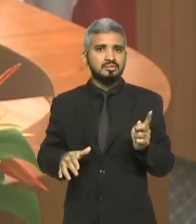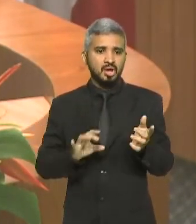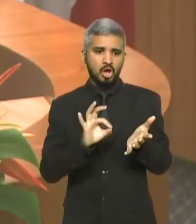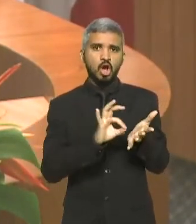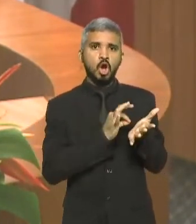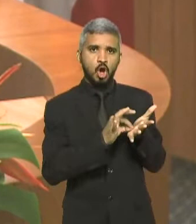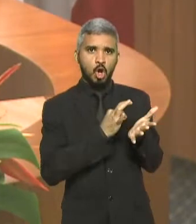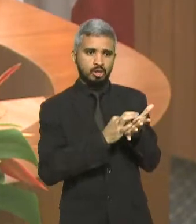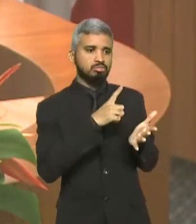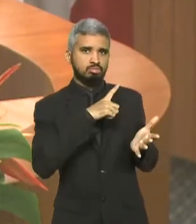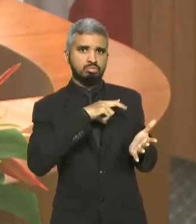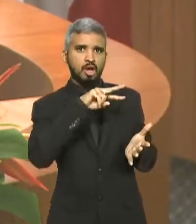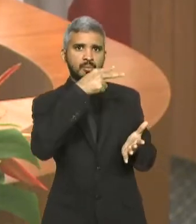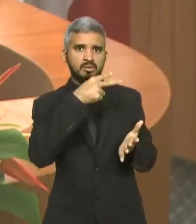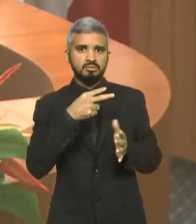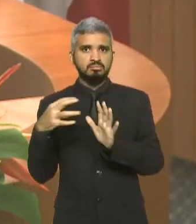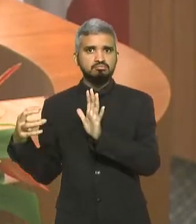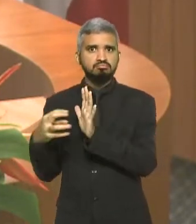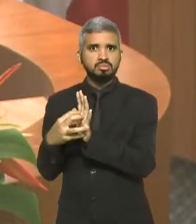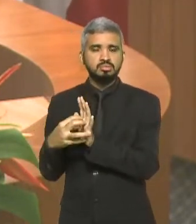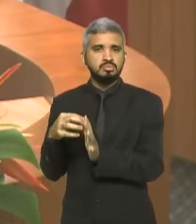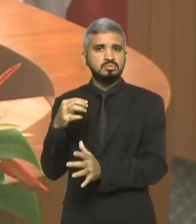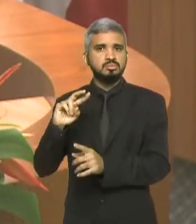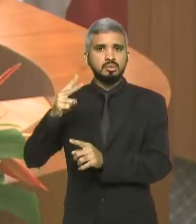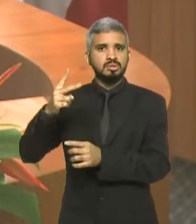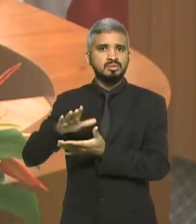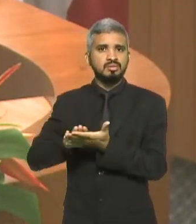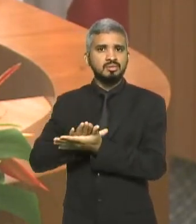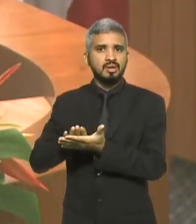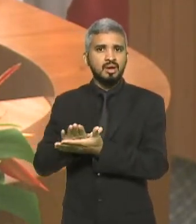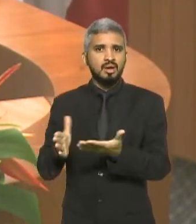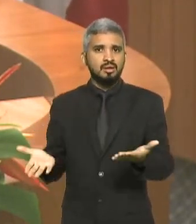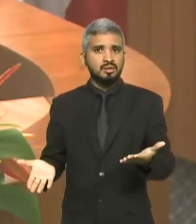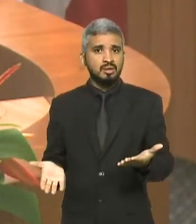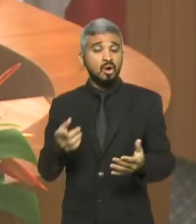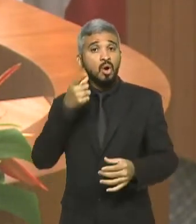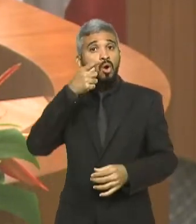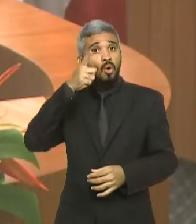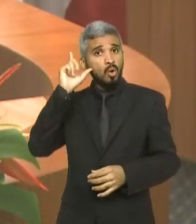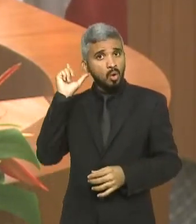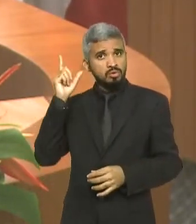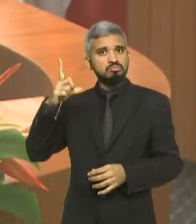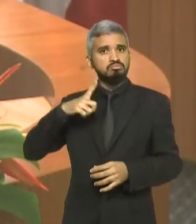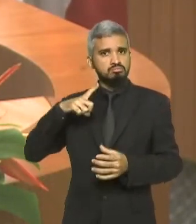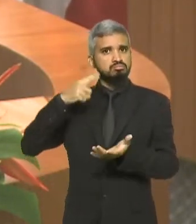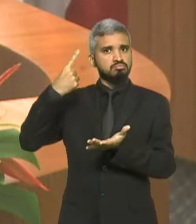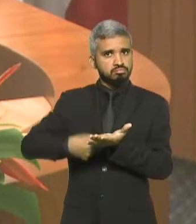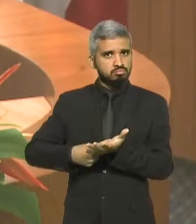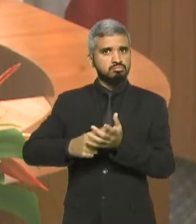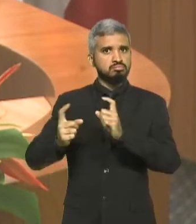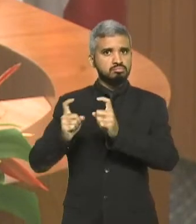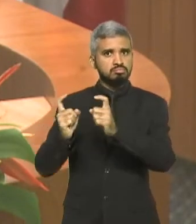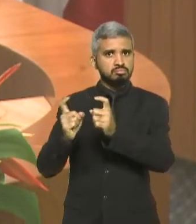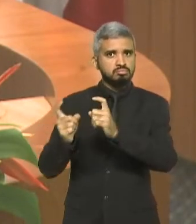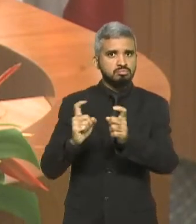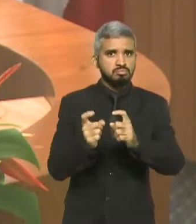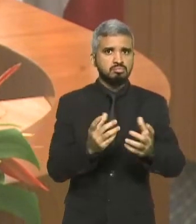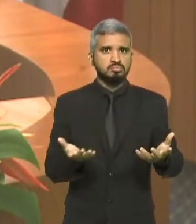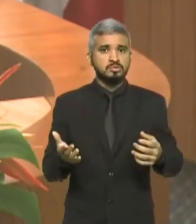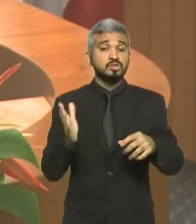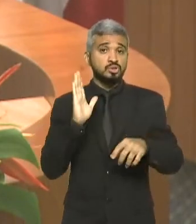categorias, estamos trazendo essa discussão para a Assembleia Legislativa. Já falei hoje com o deputado Ricardo Wilson, que é o presidente da Comissão de